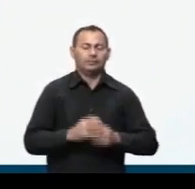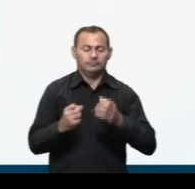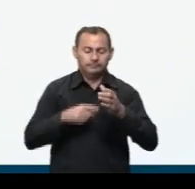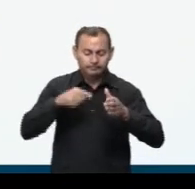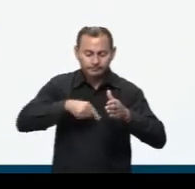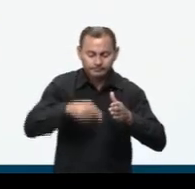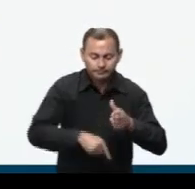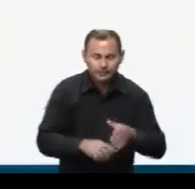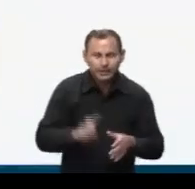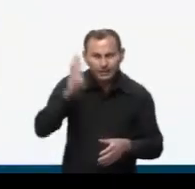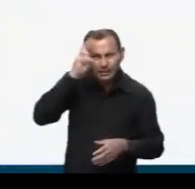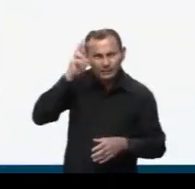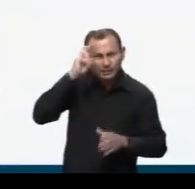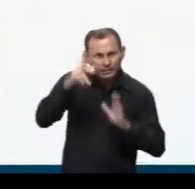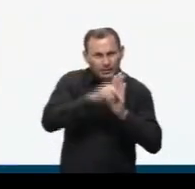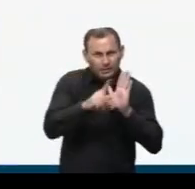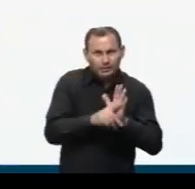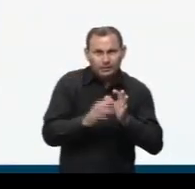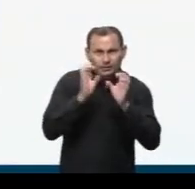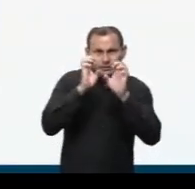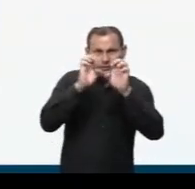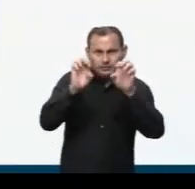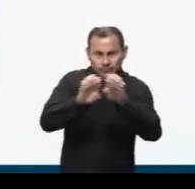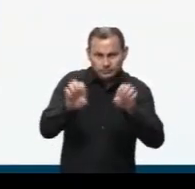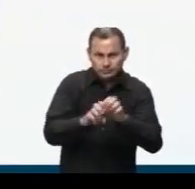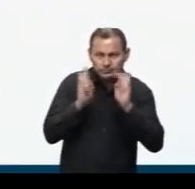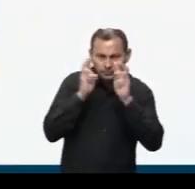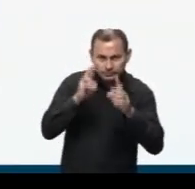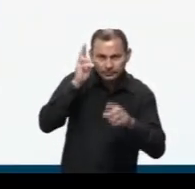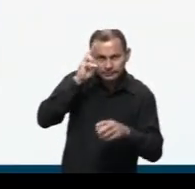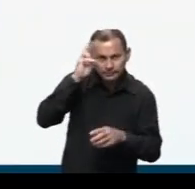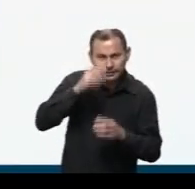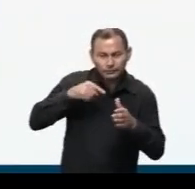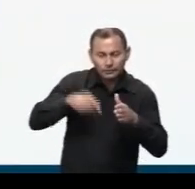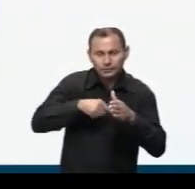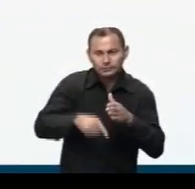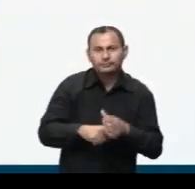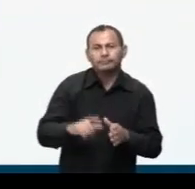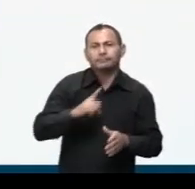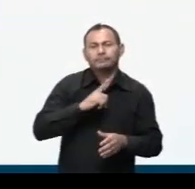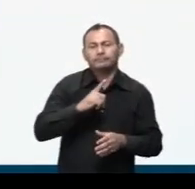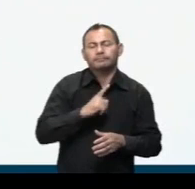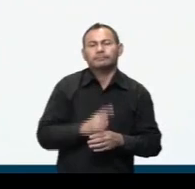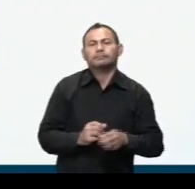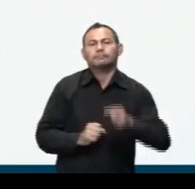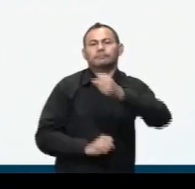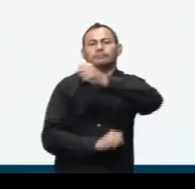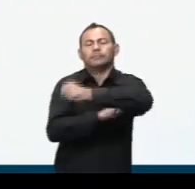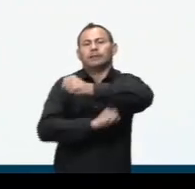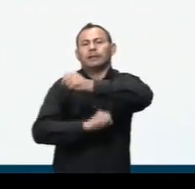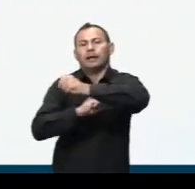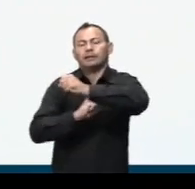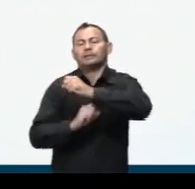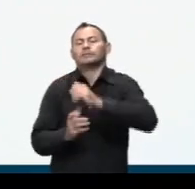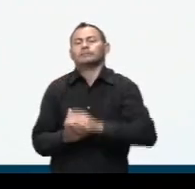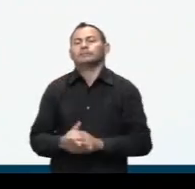fundação, professor? Lembra aquele projetinho estrutural que a gente viu? Das fundações, onde tinha lá os pilares, tinha um pilar